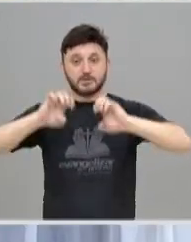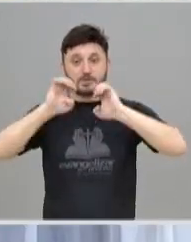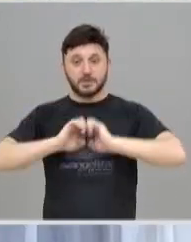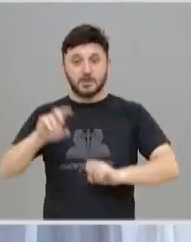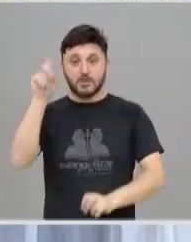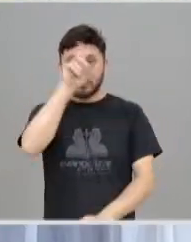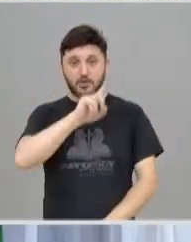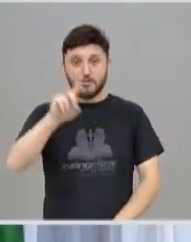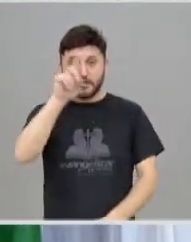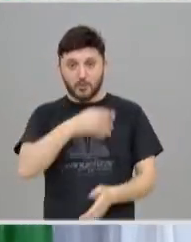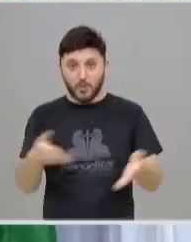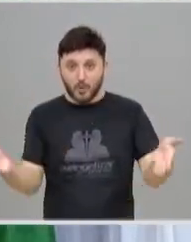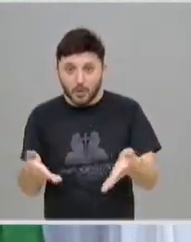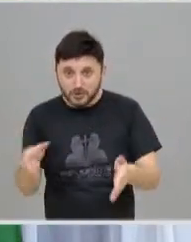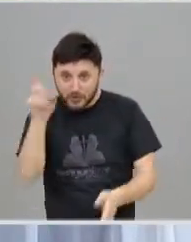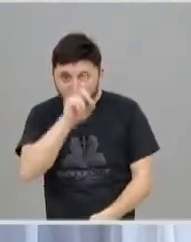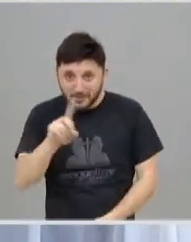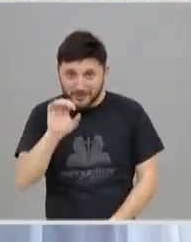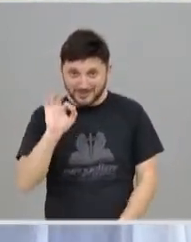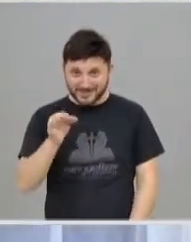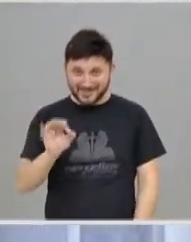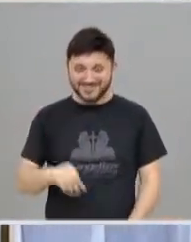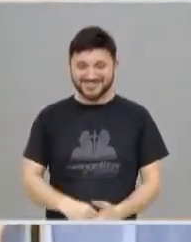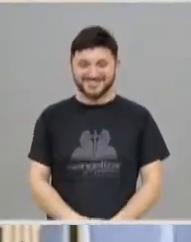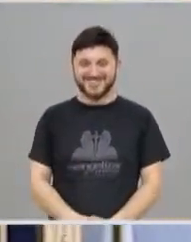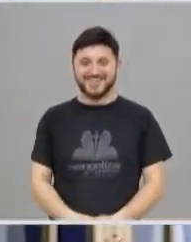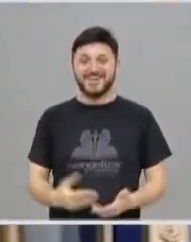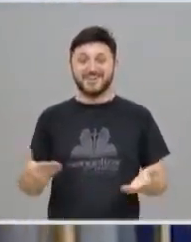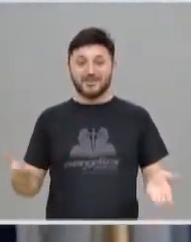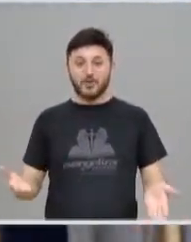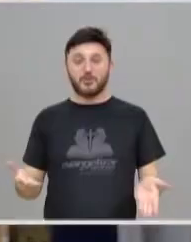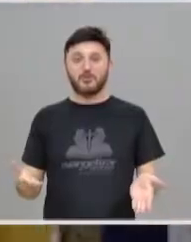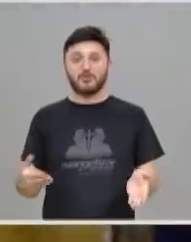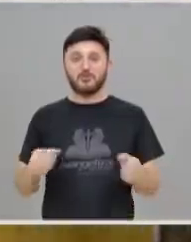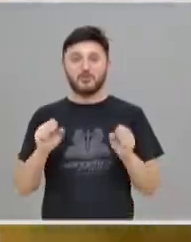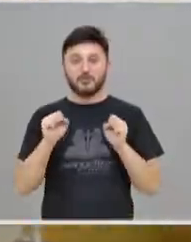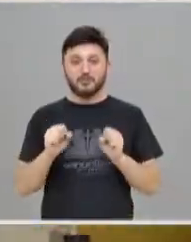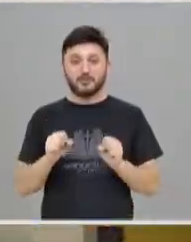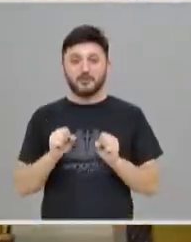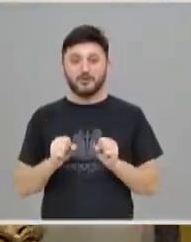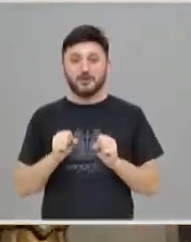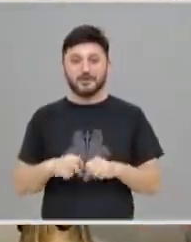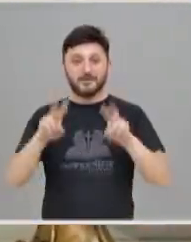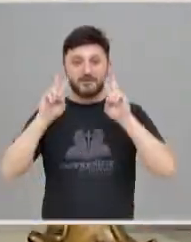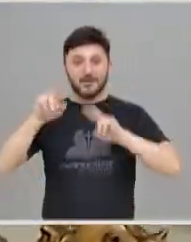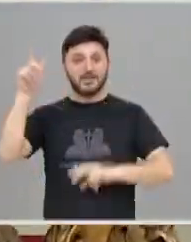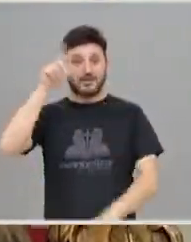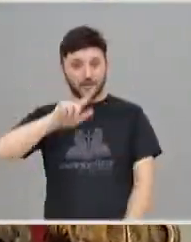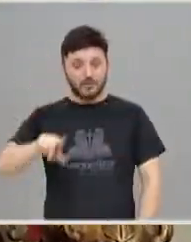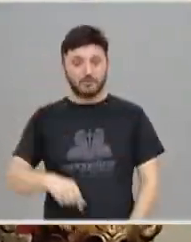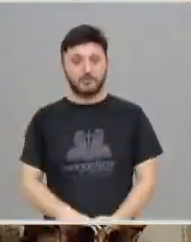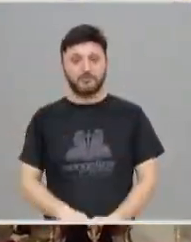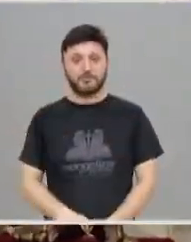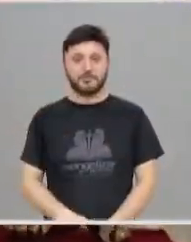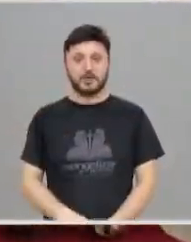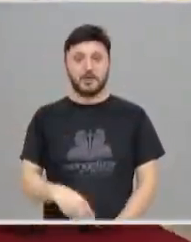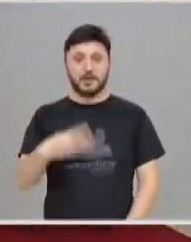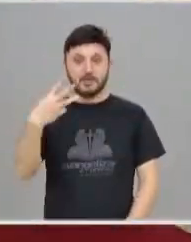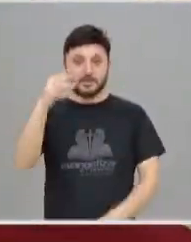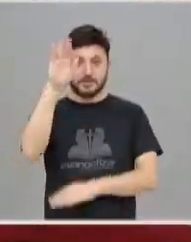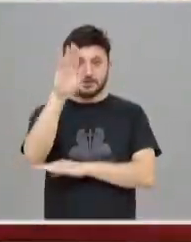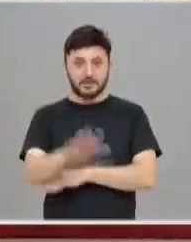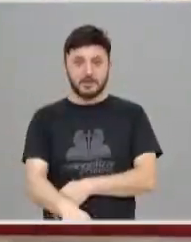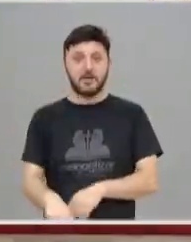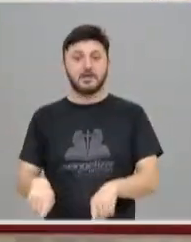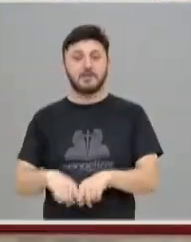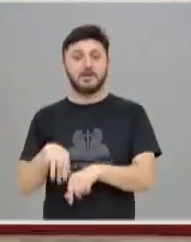hoje, às 13 horas, não perca. Lembrando que no YouTube, eu até fiz menção, você pode no YouTube se